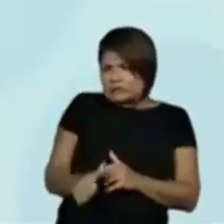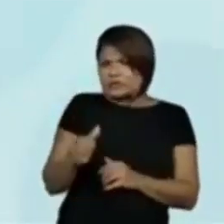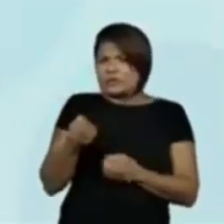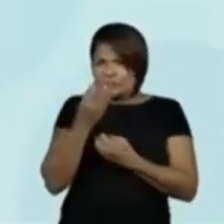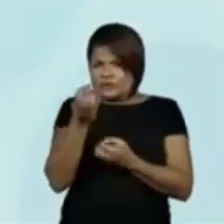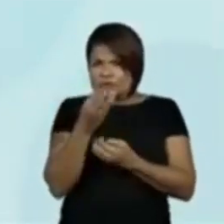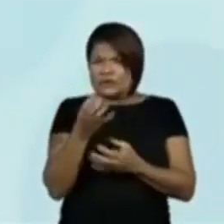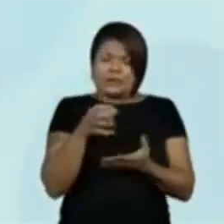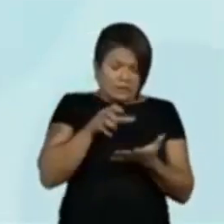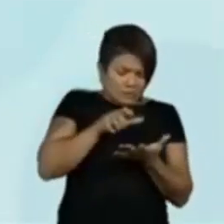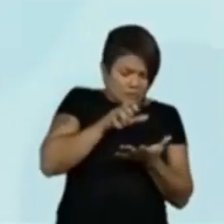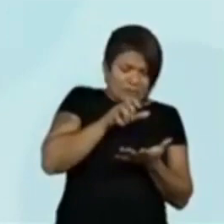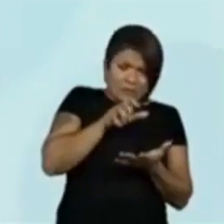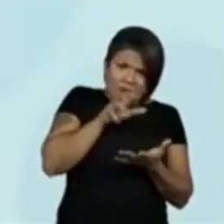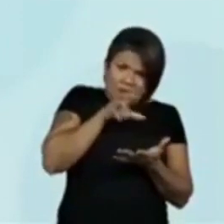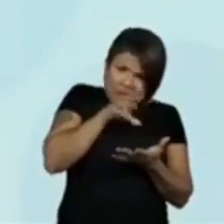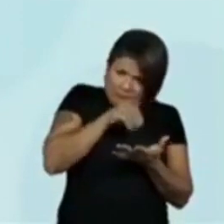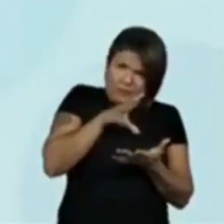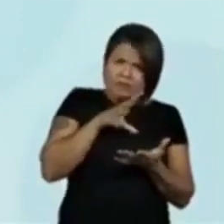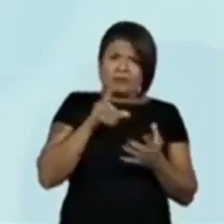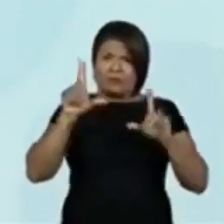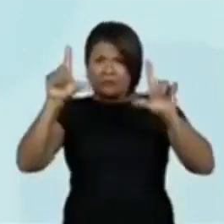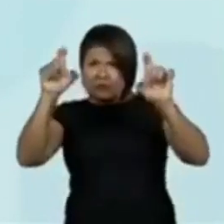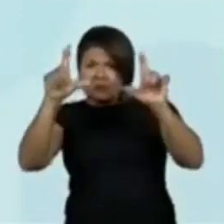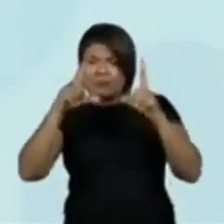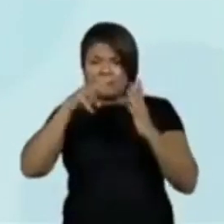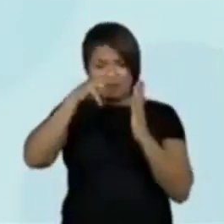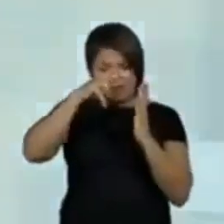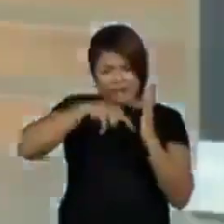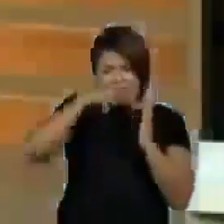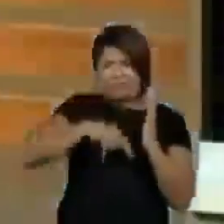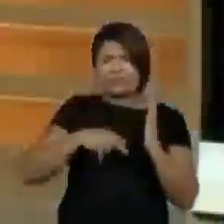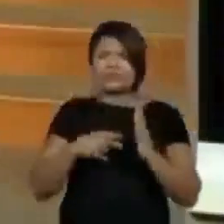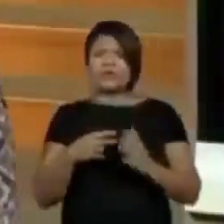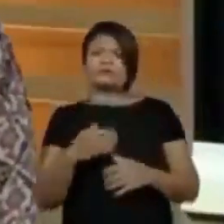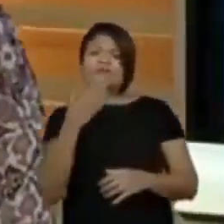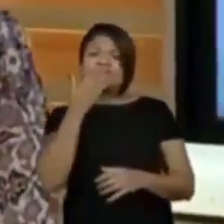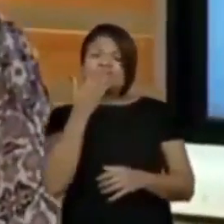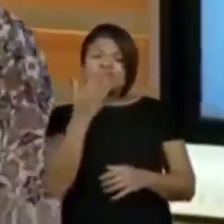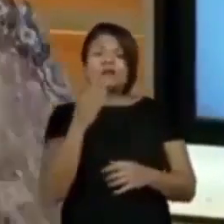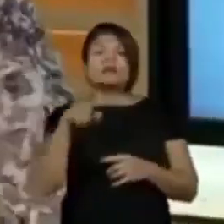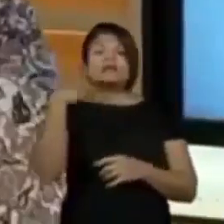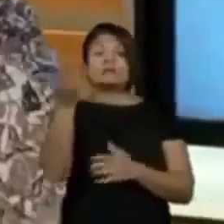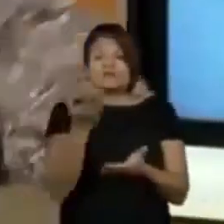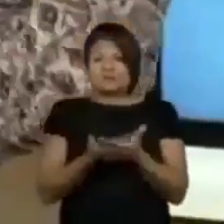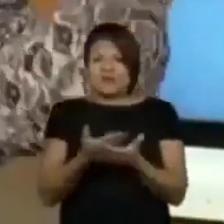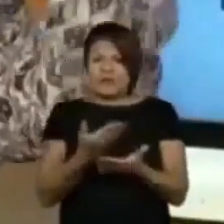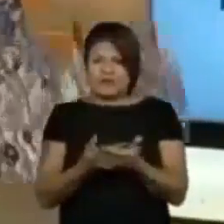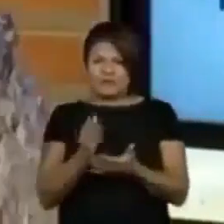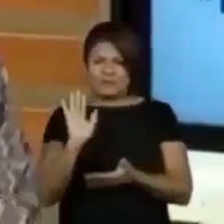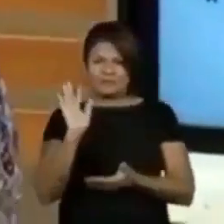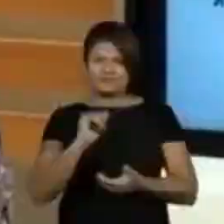um print, façam leitura e façam tabelas. Um beijão e até a próxima aula!